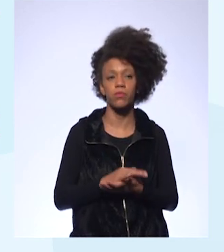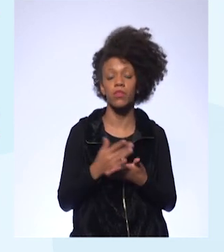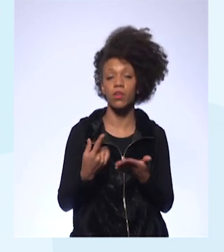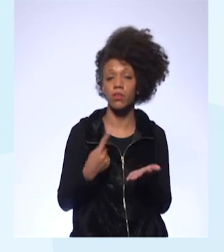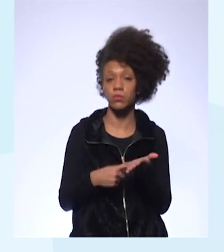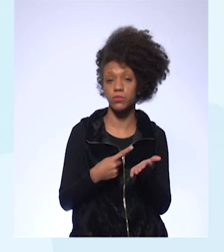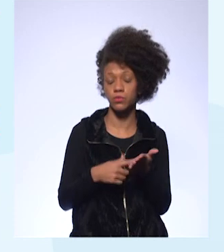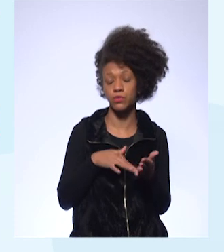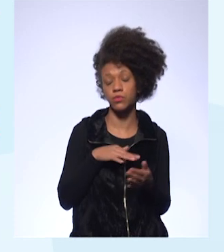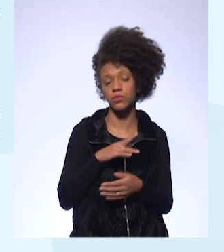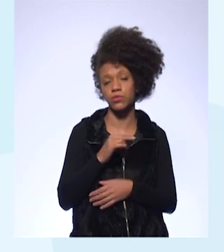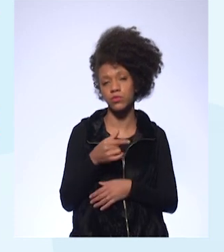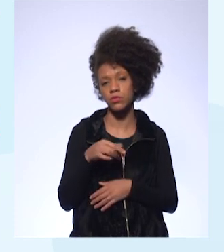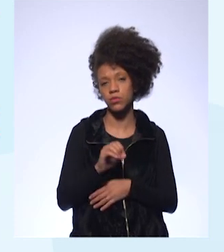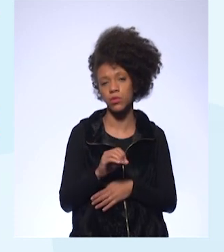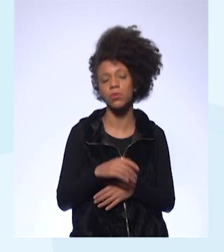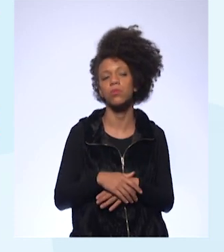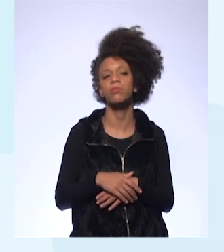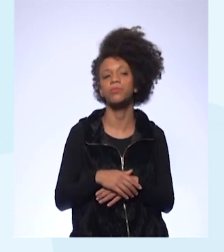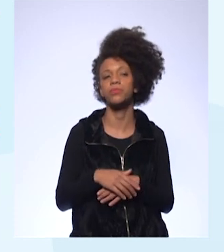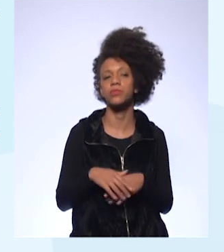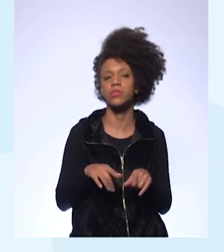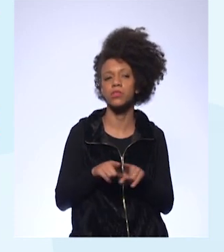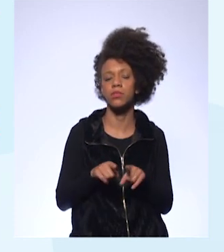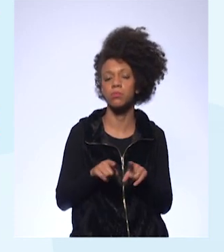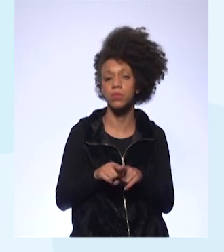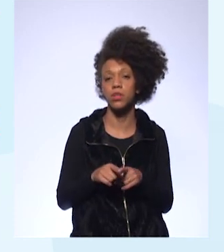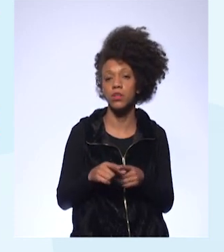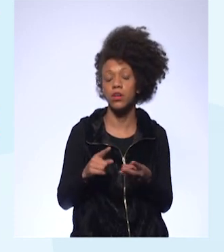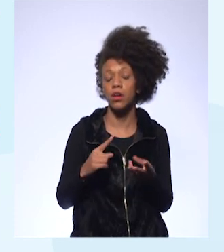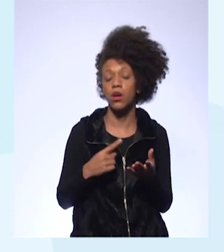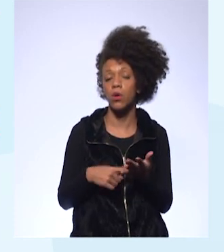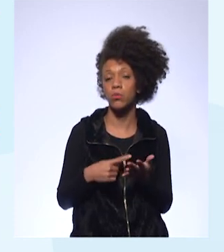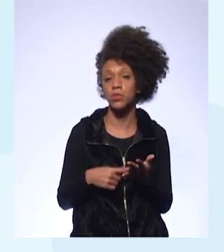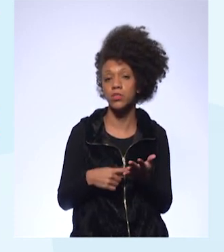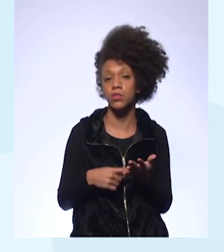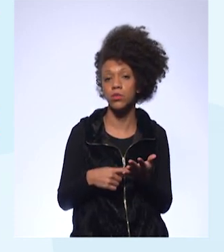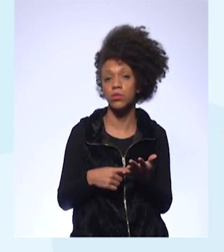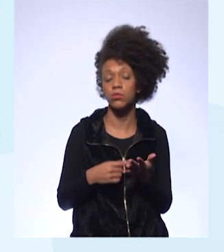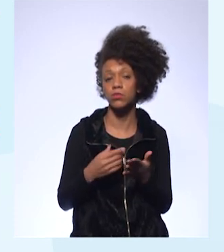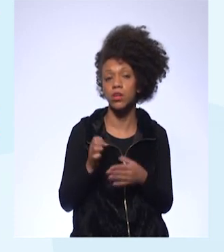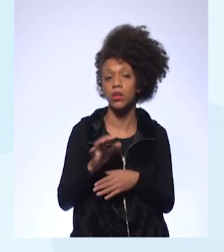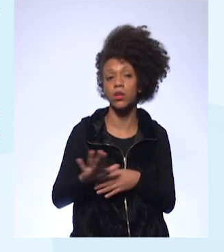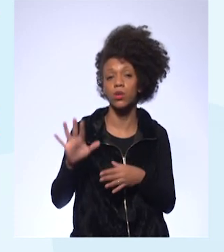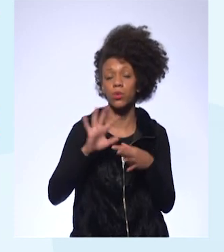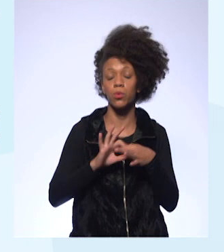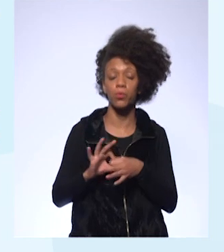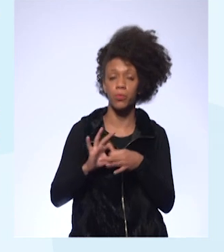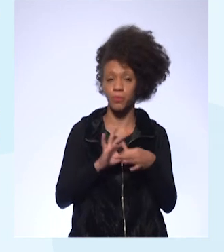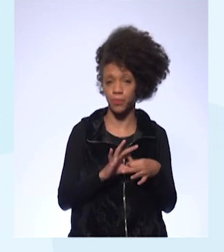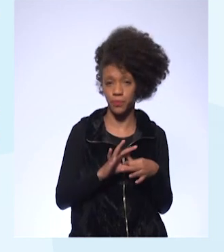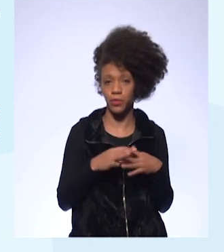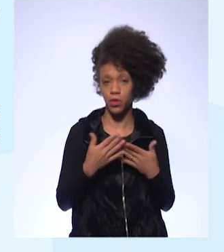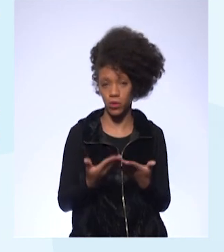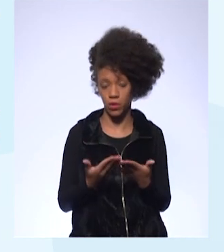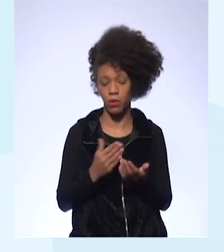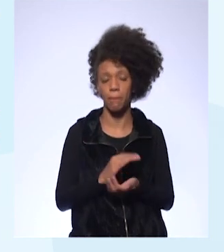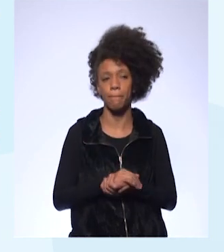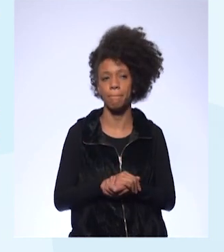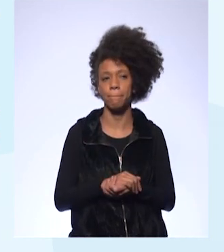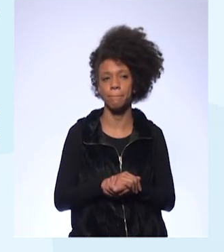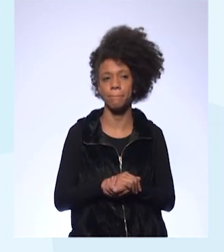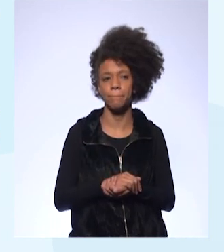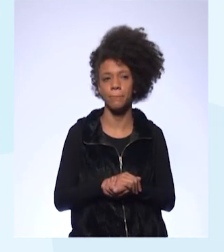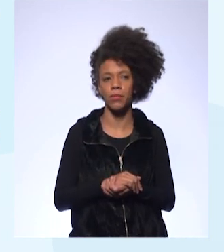tratado de fusão, nós temos o próximo tratado, que é o Tratado da União Europeia, que aí vem a questão aí,